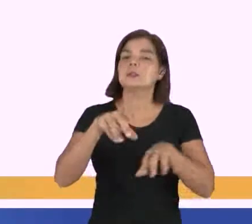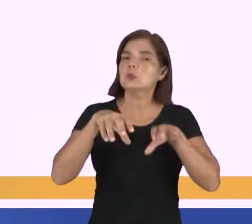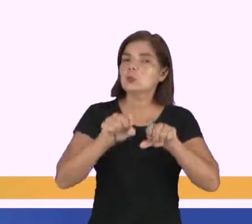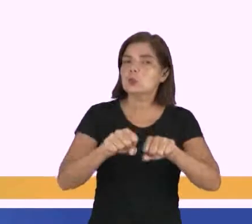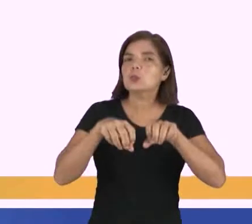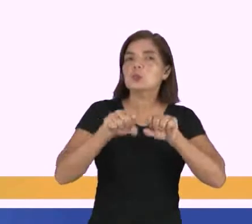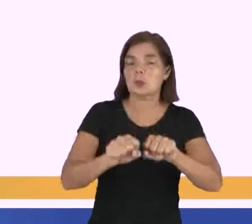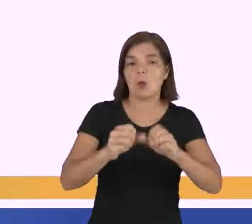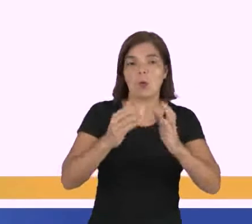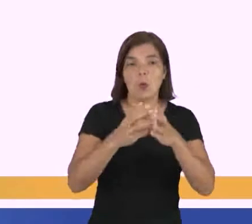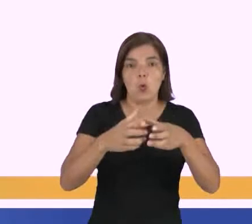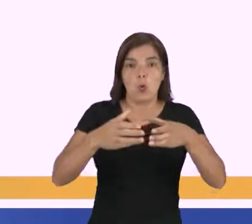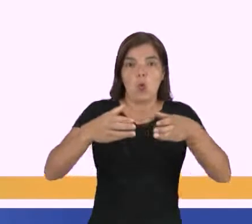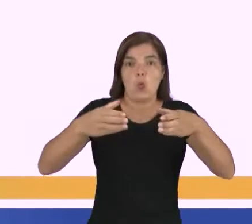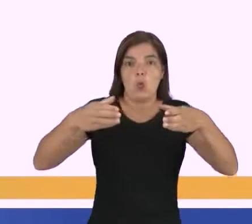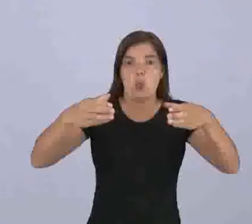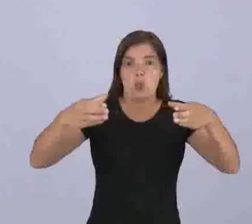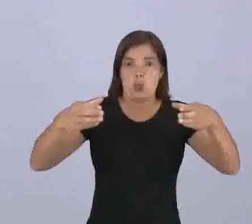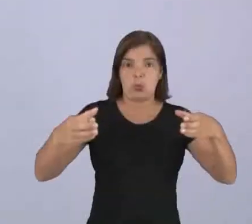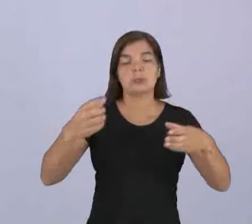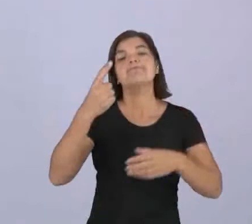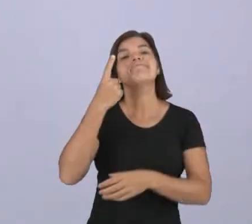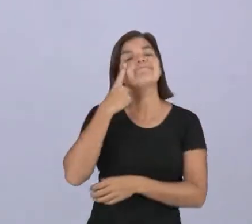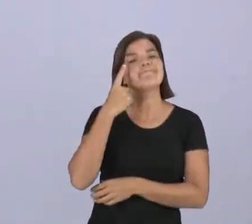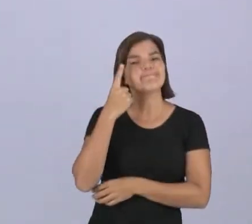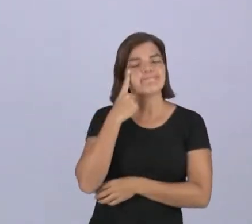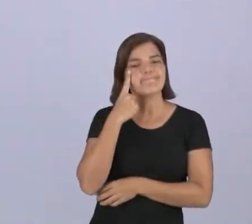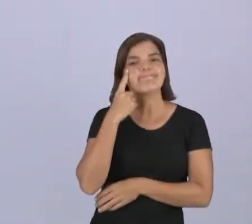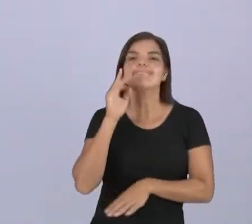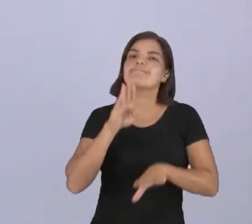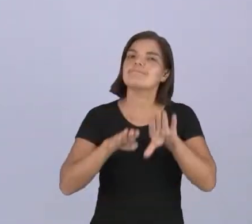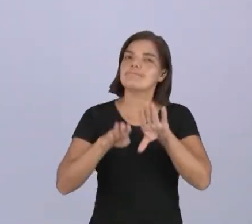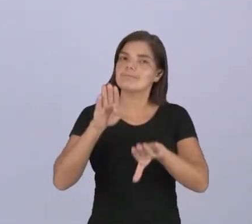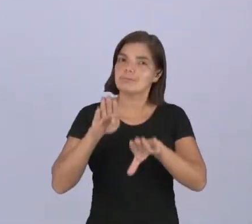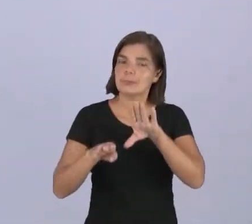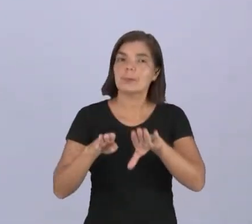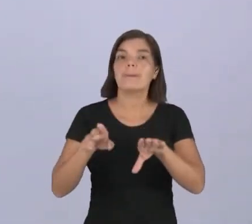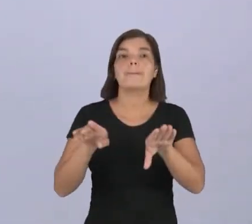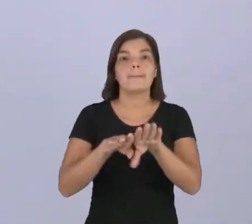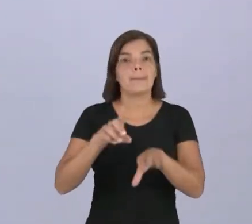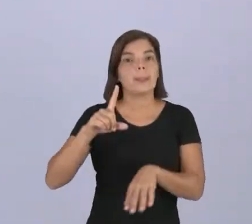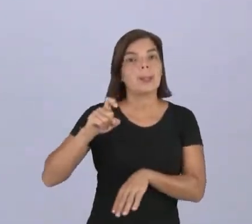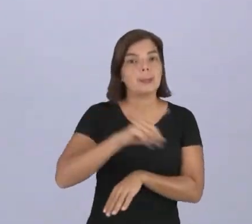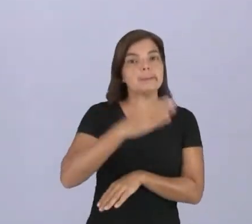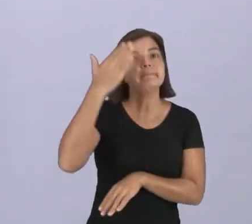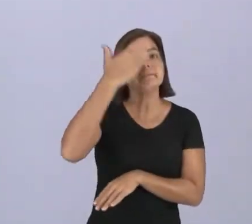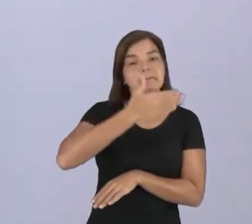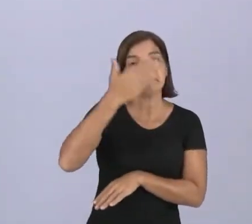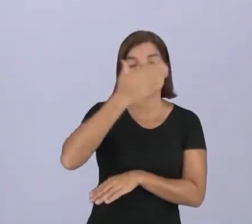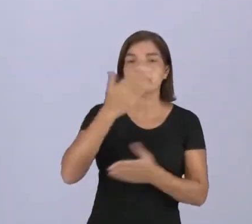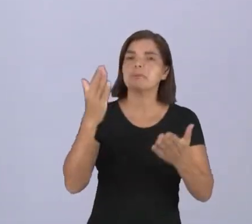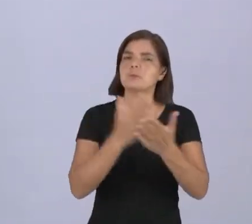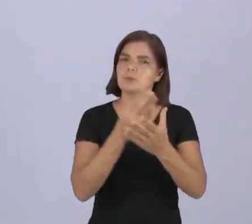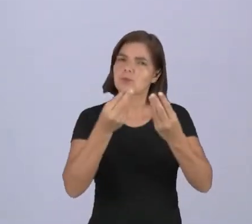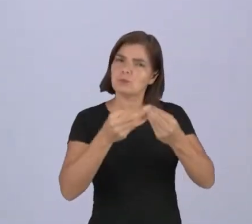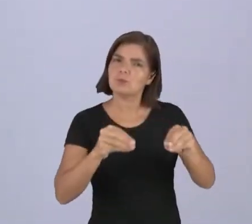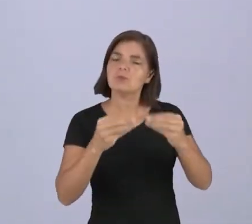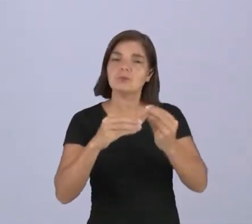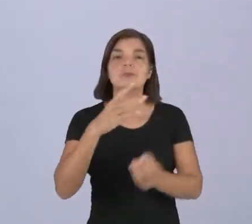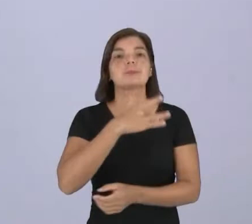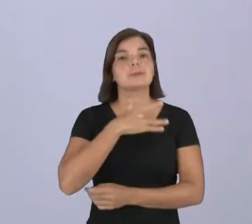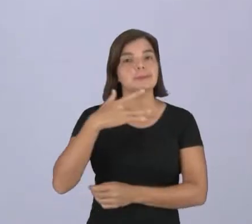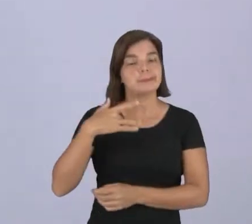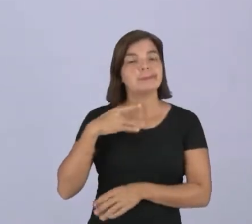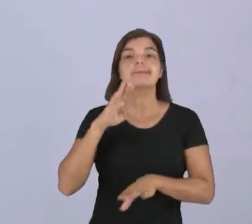massa, fazendo com que ela cresça. Então a gente tem que parar para pensar também que, apesar dos micro-organismos às vezes causarem alguns prejuízos para a nossa